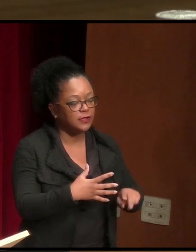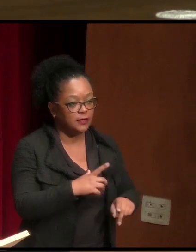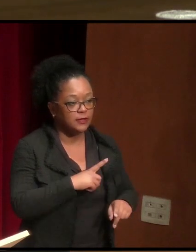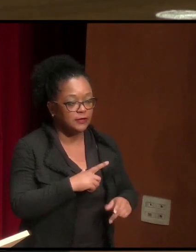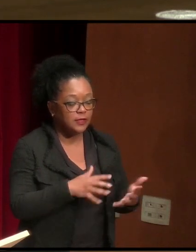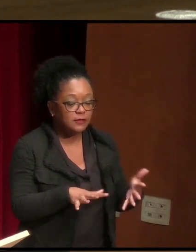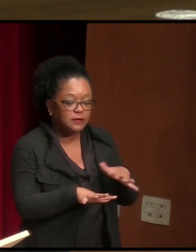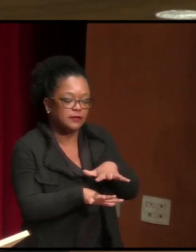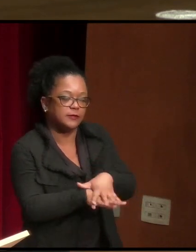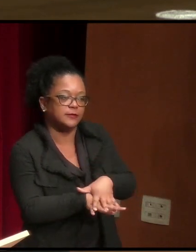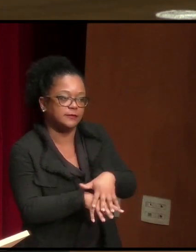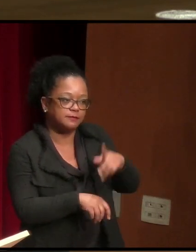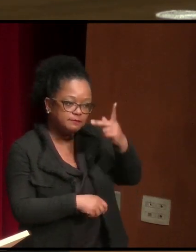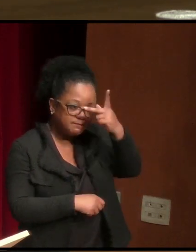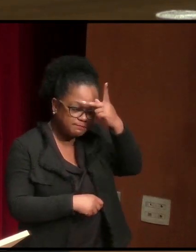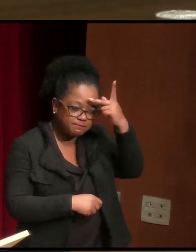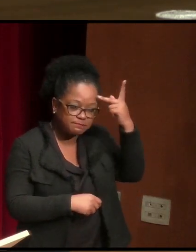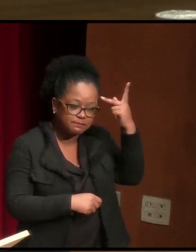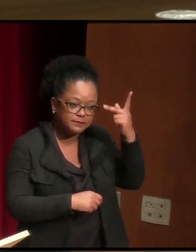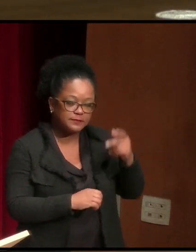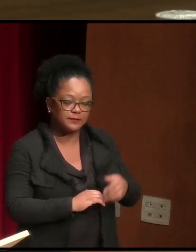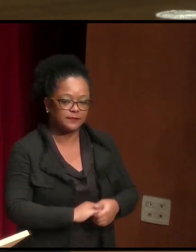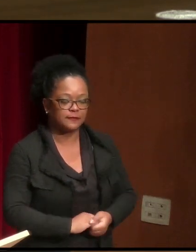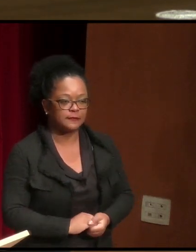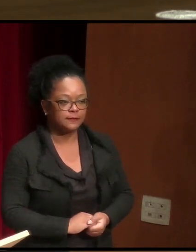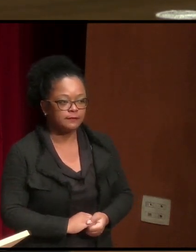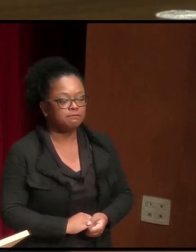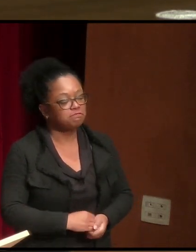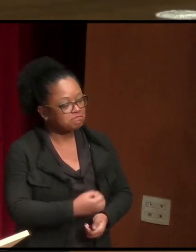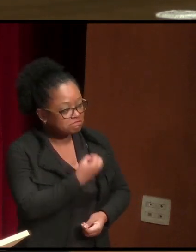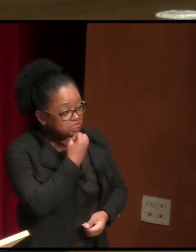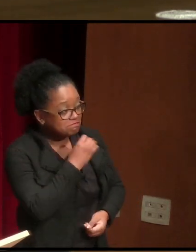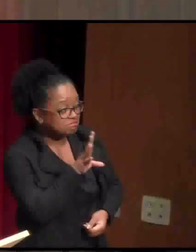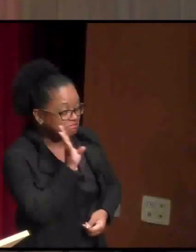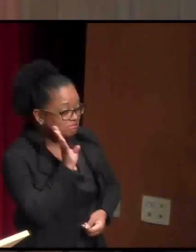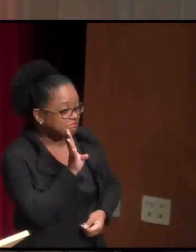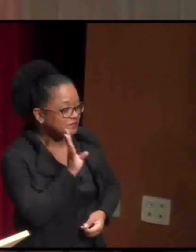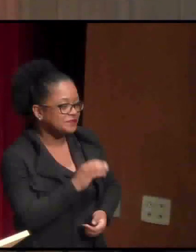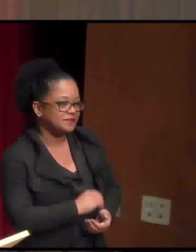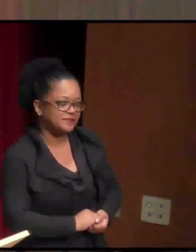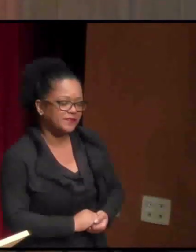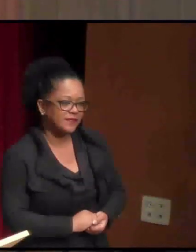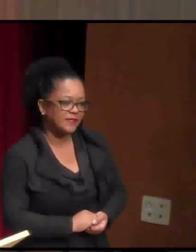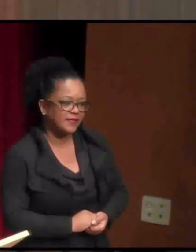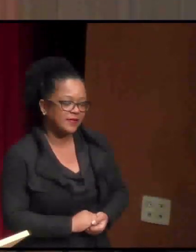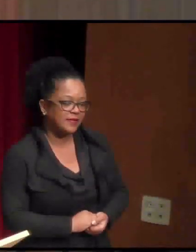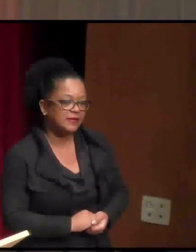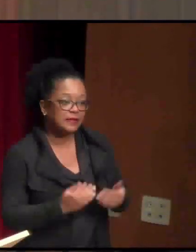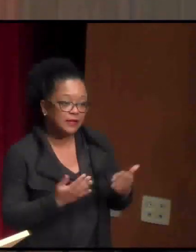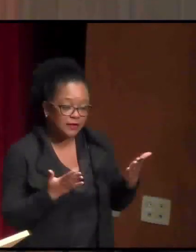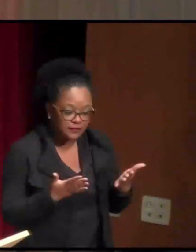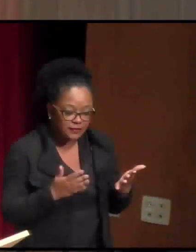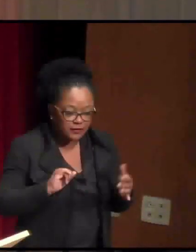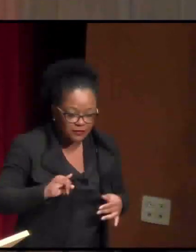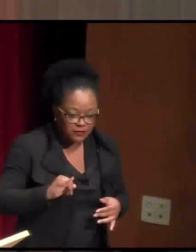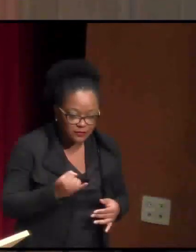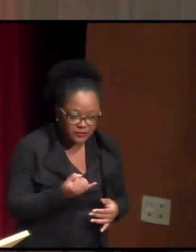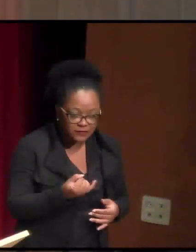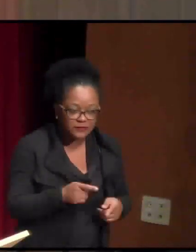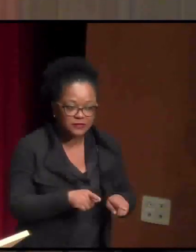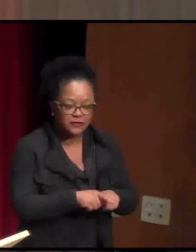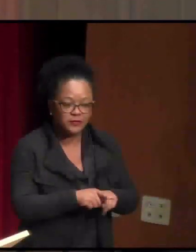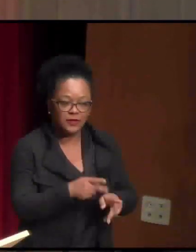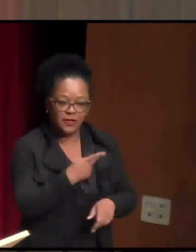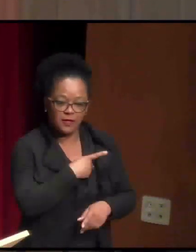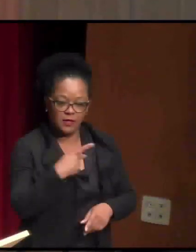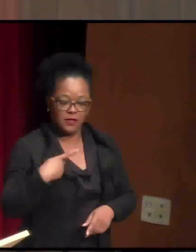incluir a pessoa com deficiência visual na igreja. Muito bom, muito bom. Eu queria, assim, já aproveitando a presença da pastora Kari